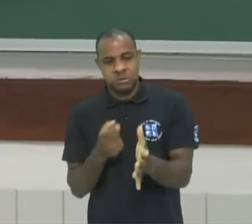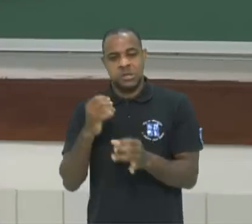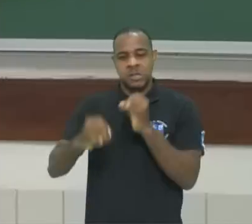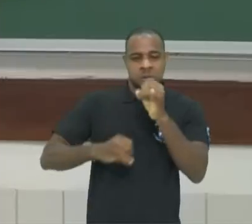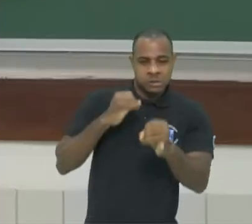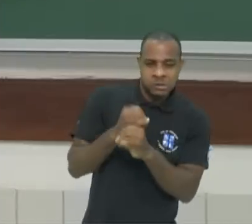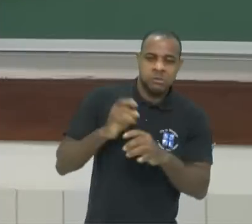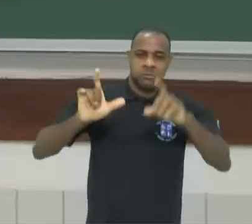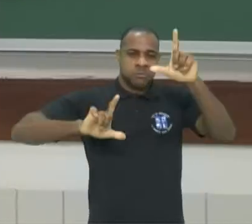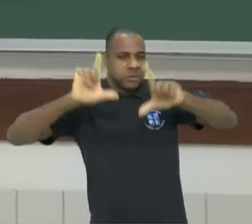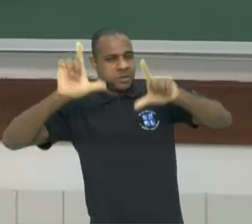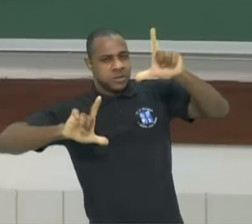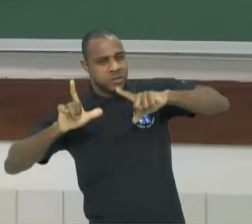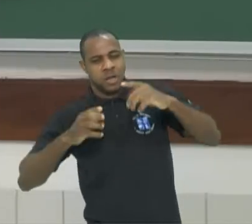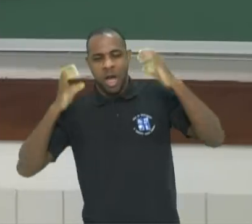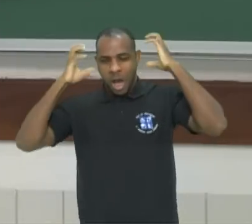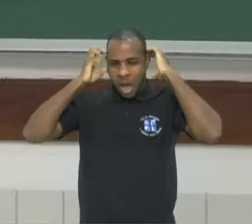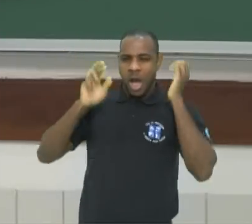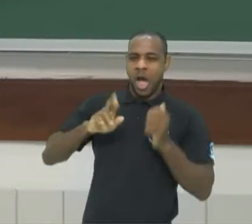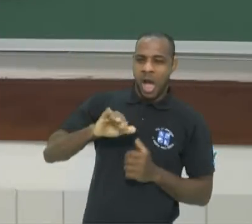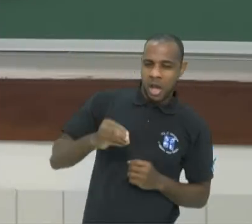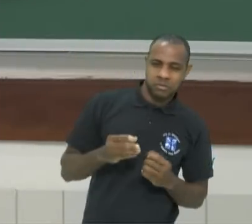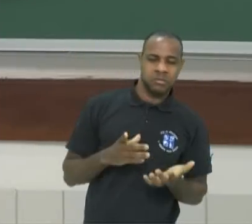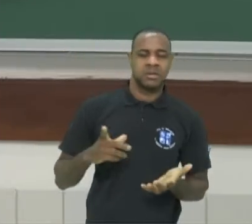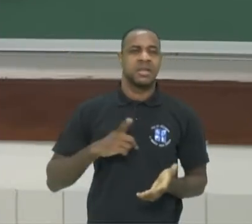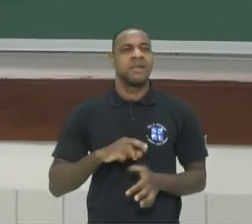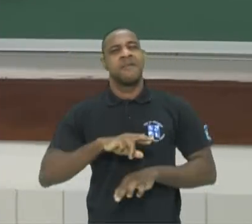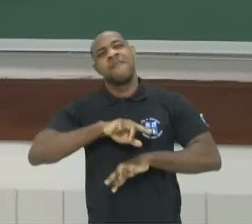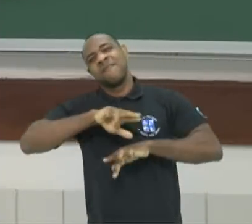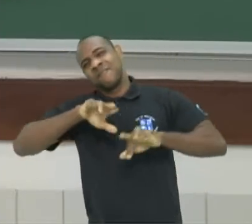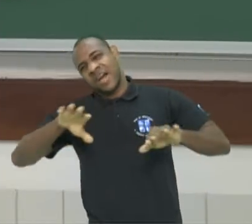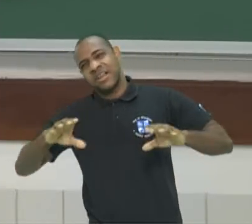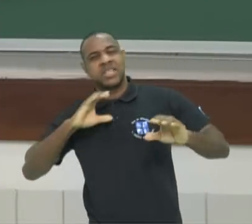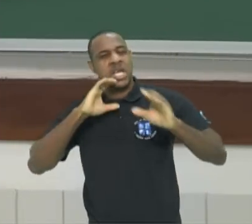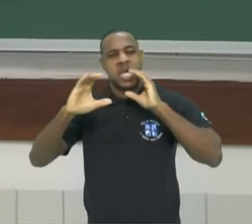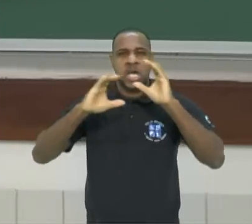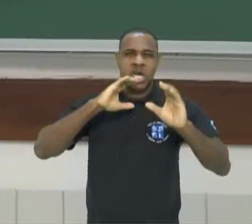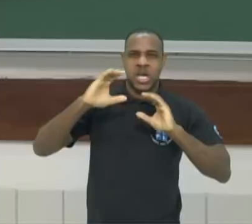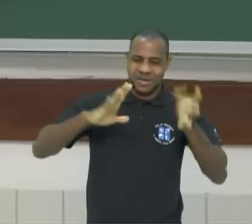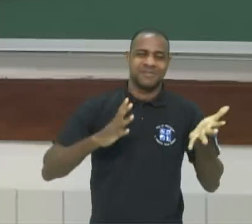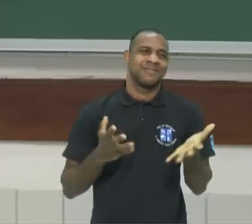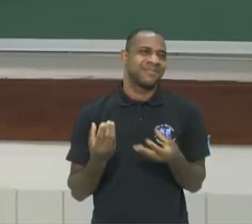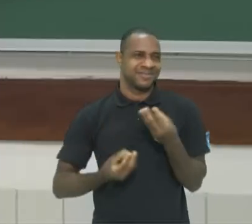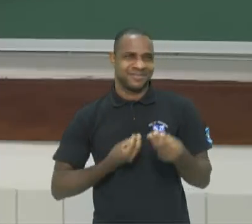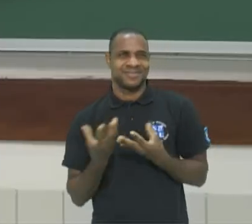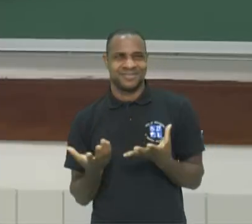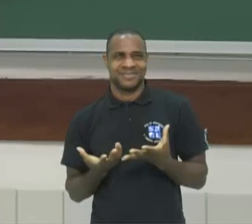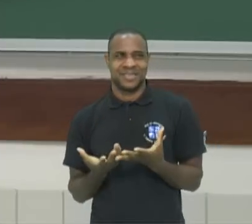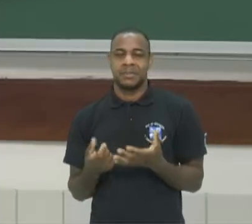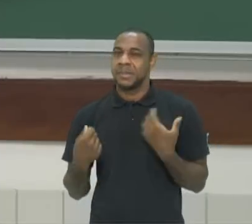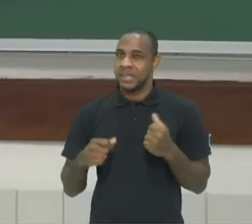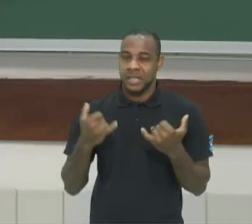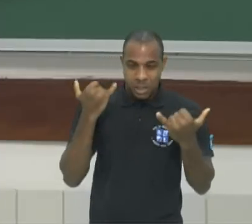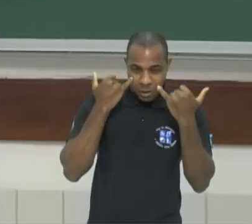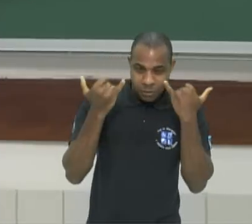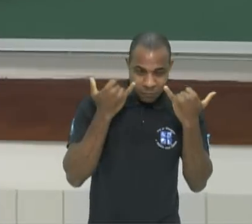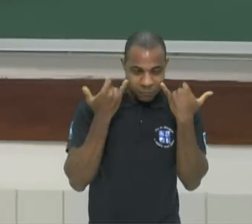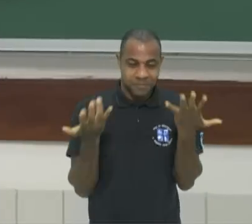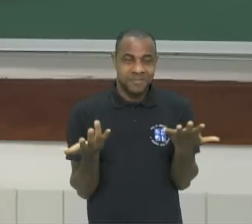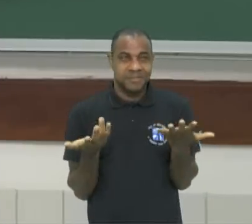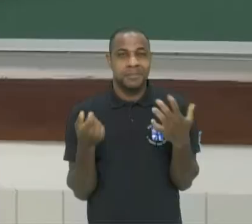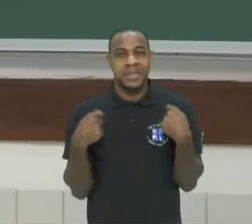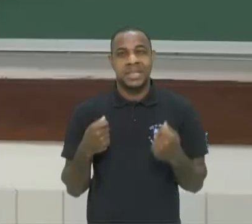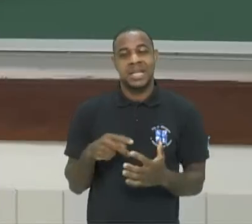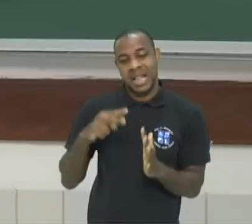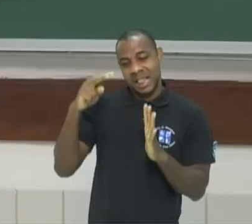a televisão, tem o rádio. Então, nós temos que estar o tempo todo inseridos nas notícias, saber o que está acontecendo aí fora. Então, é preciso